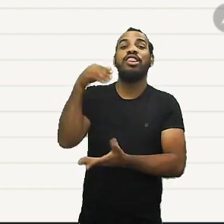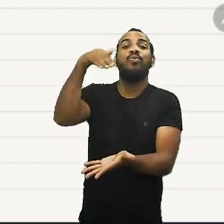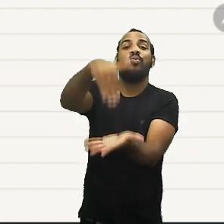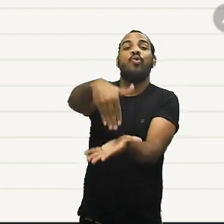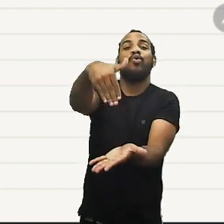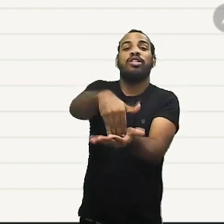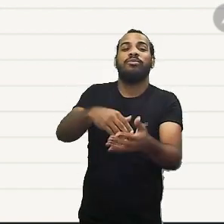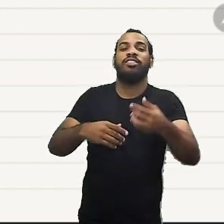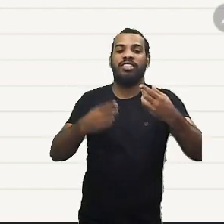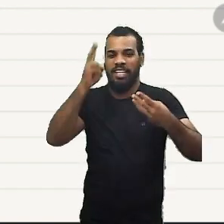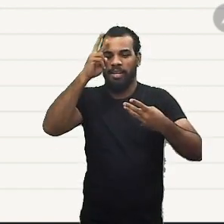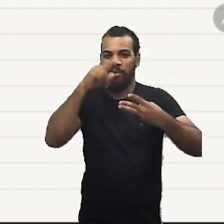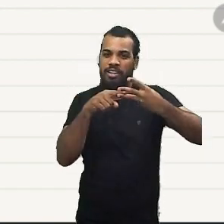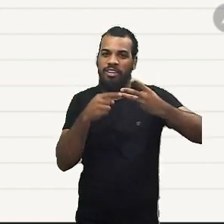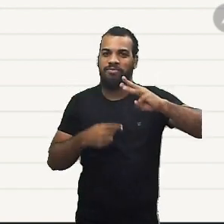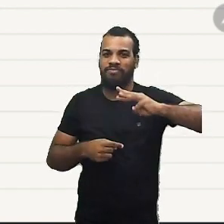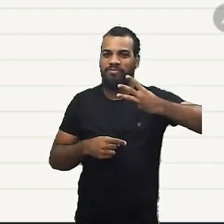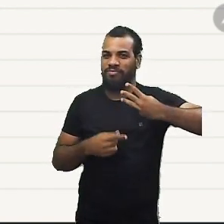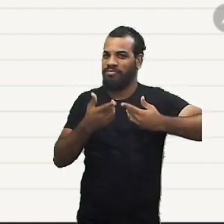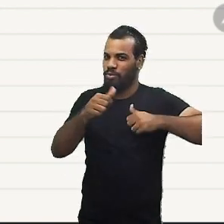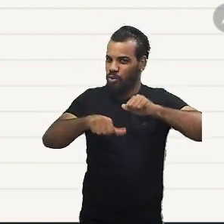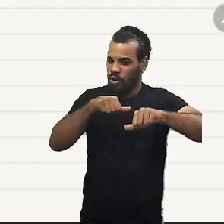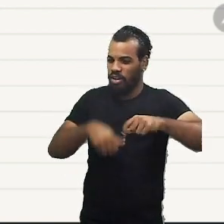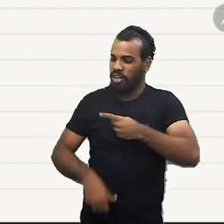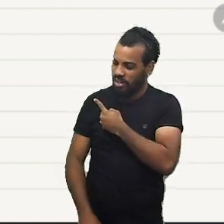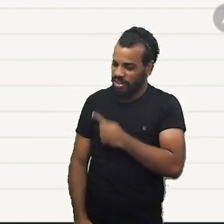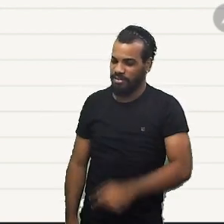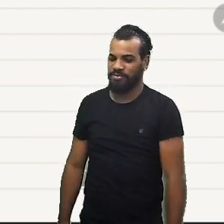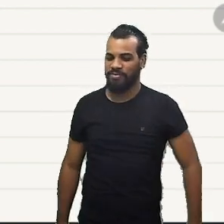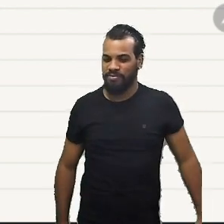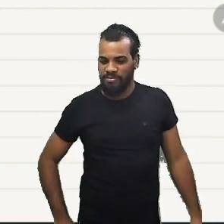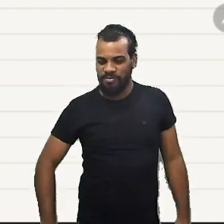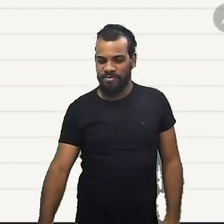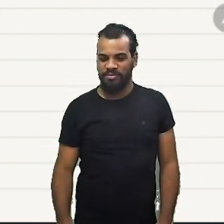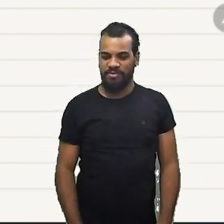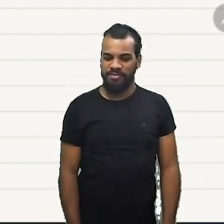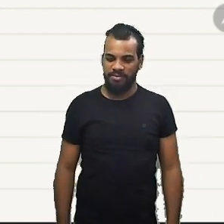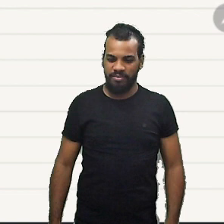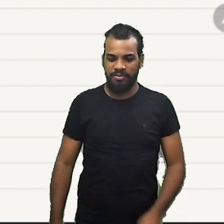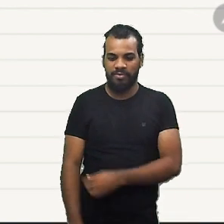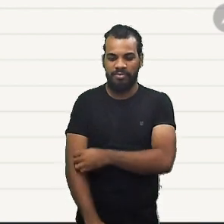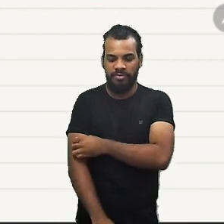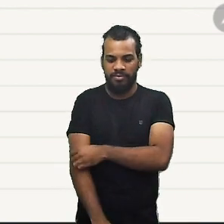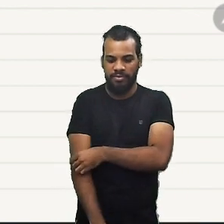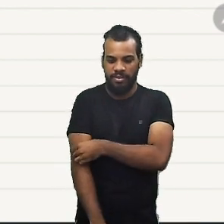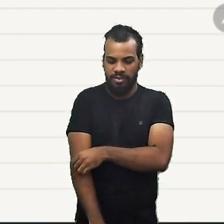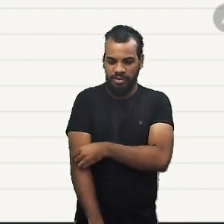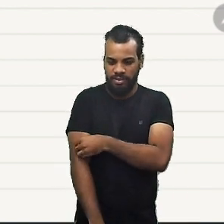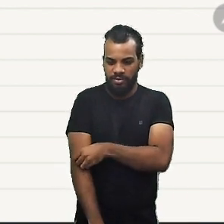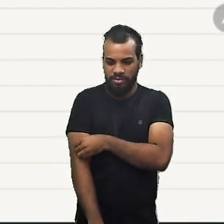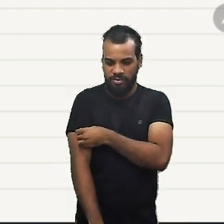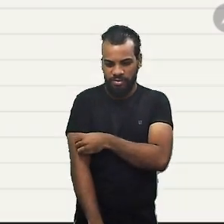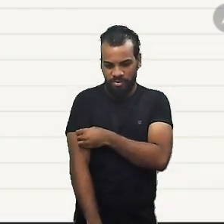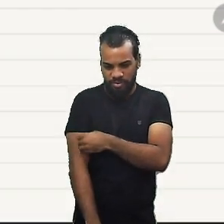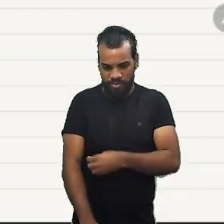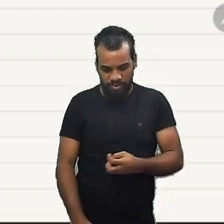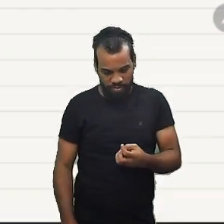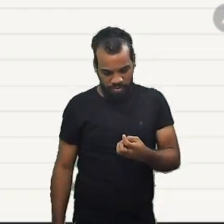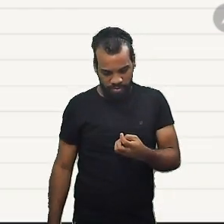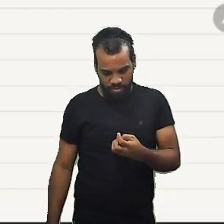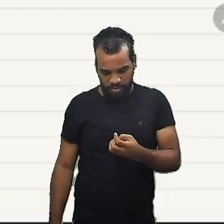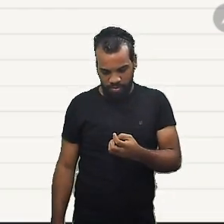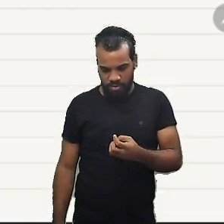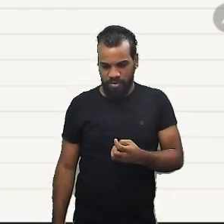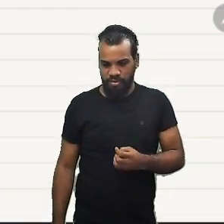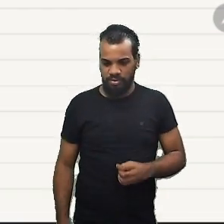fotossíntese. E depois desses caras que fazem fotossíntese, aí é a partir daí que vai aparecer o último grupo,